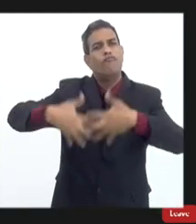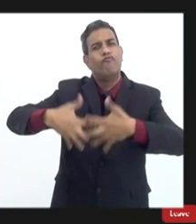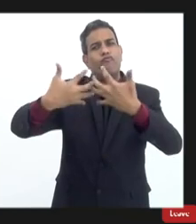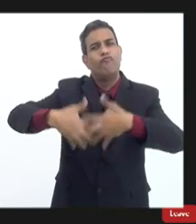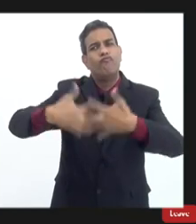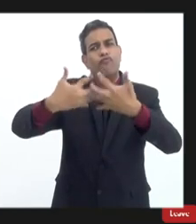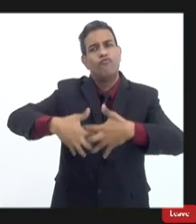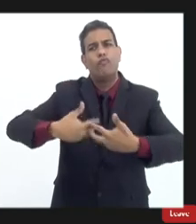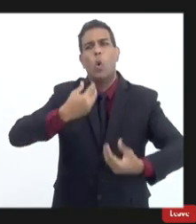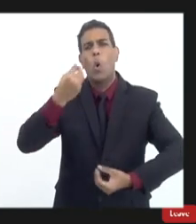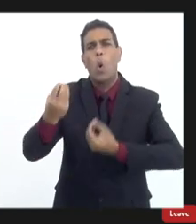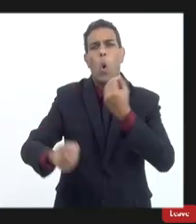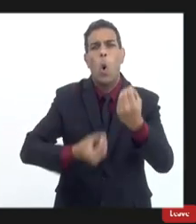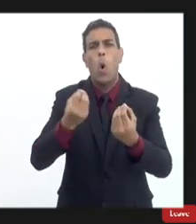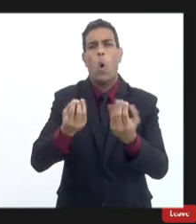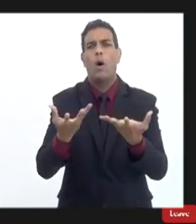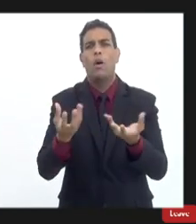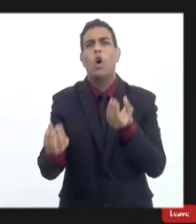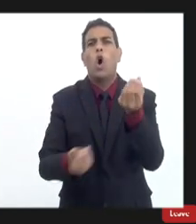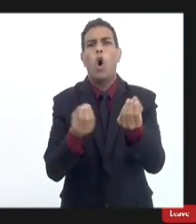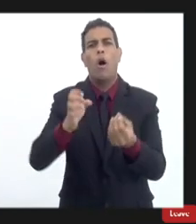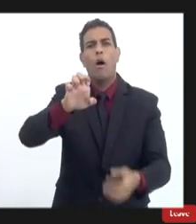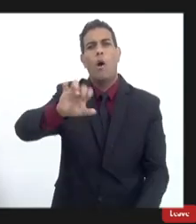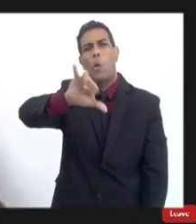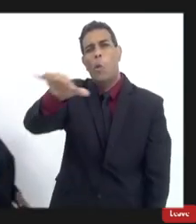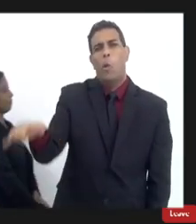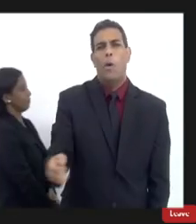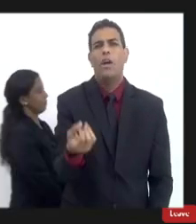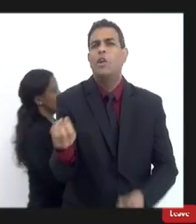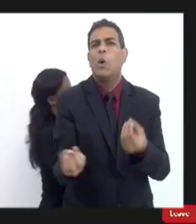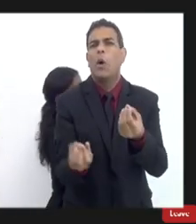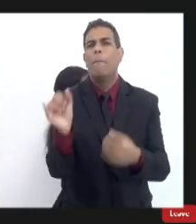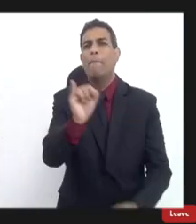fazer a partir do lugar da educação de jovens e adultos.